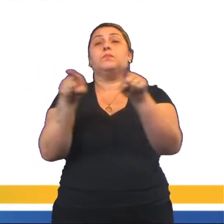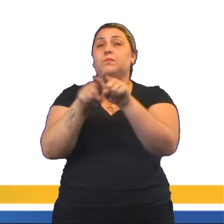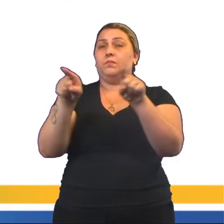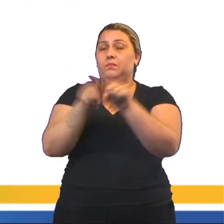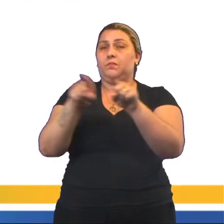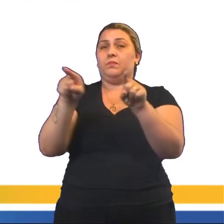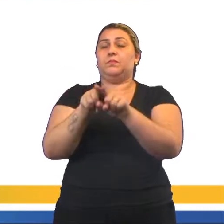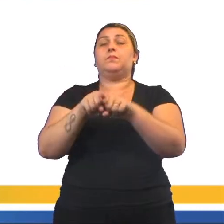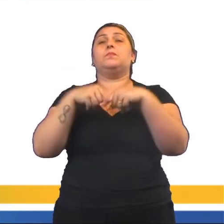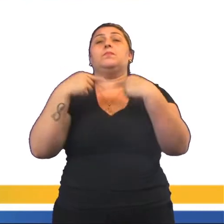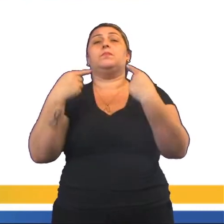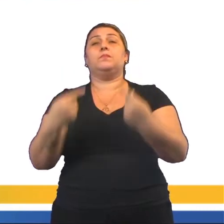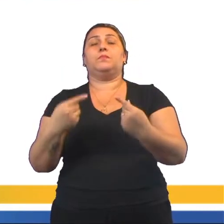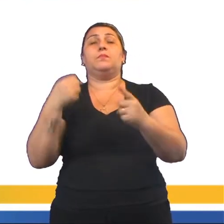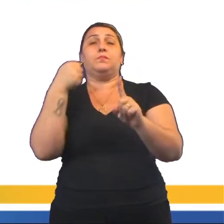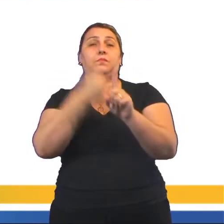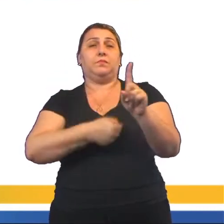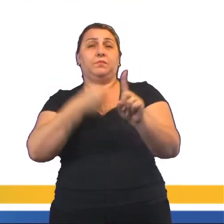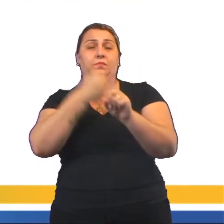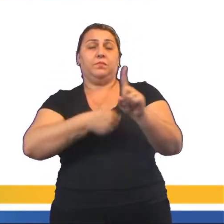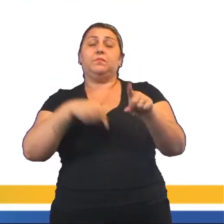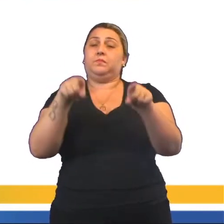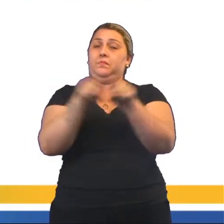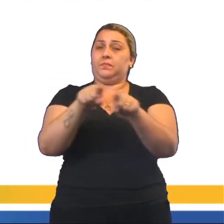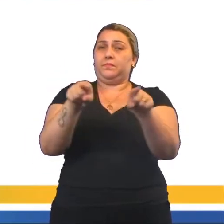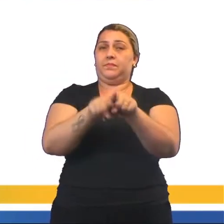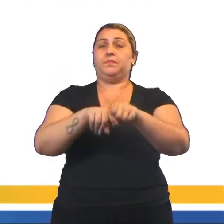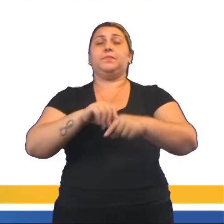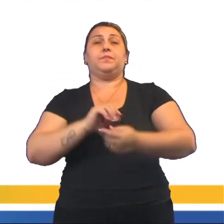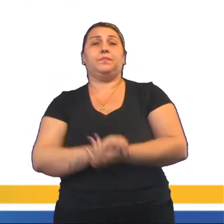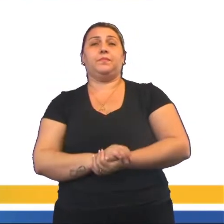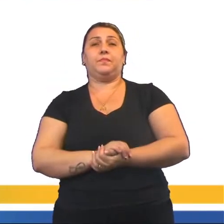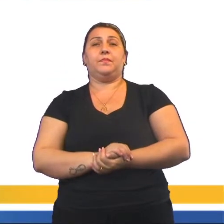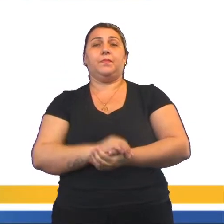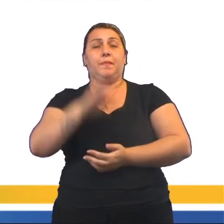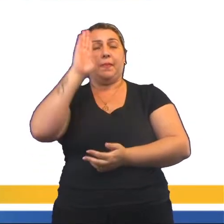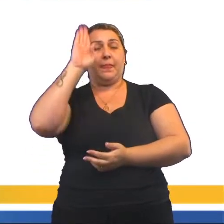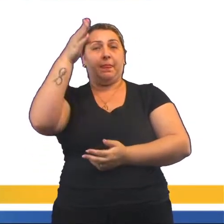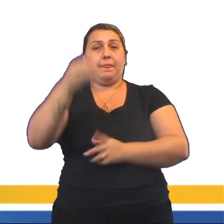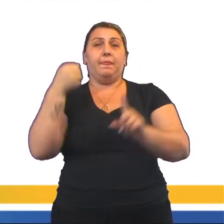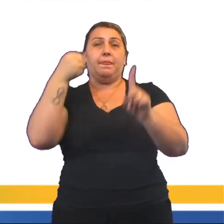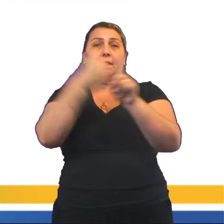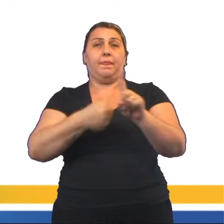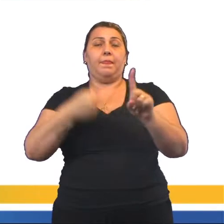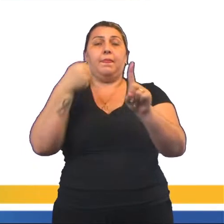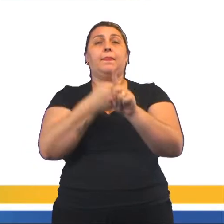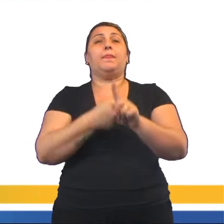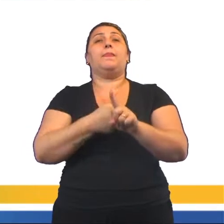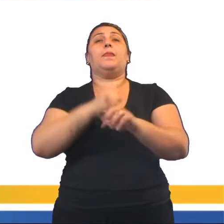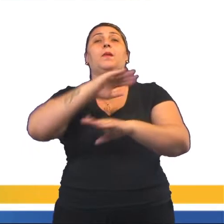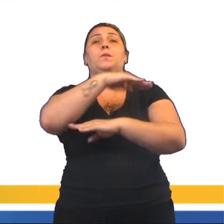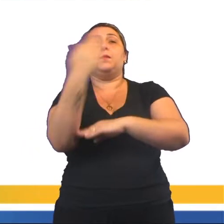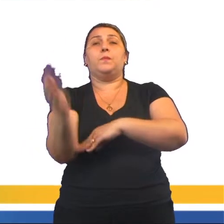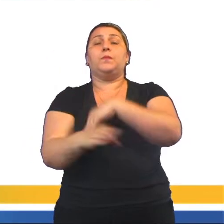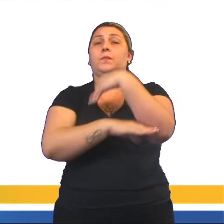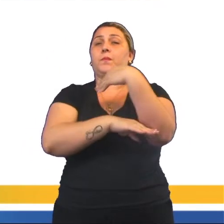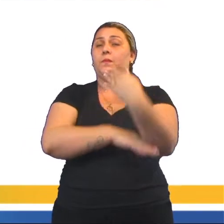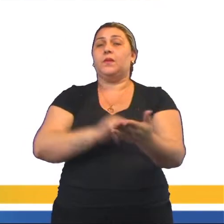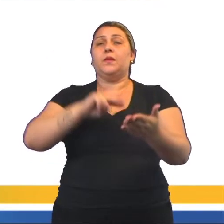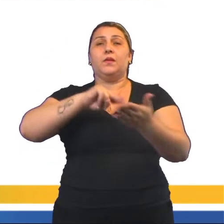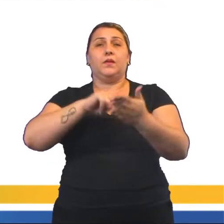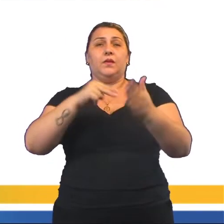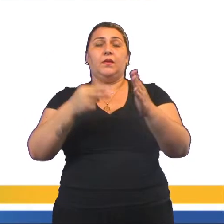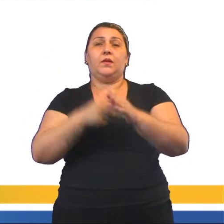tem uma interferência, de certo modo, nisso também. Entre os principais impactos estão desflorestamento, que